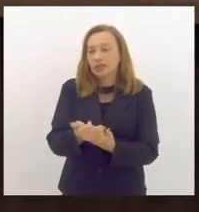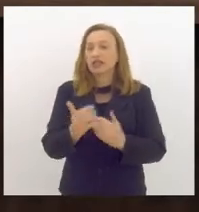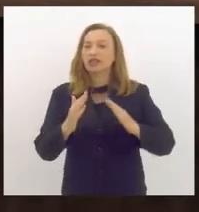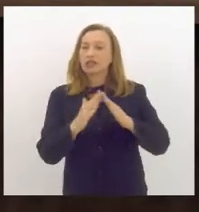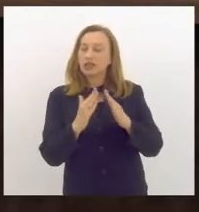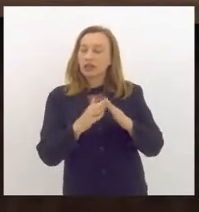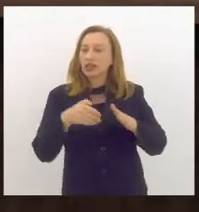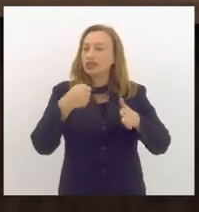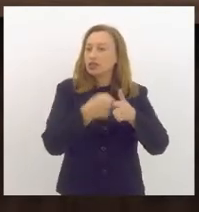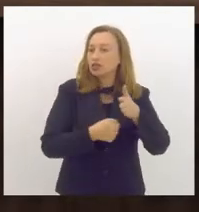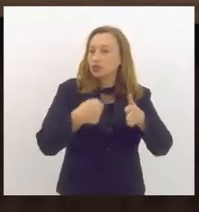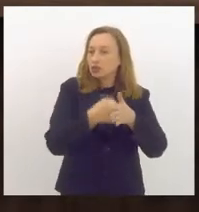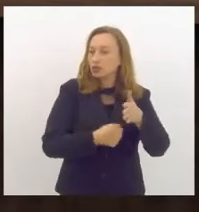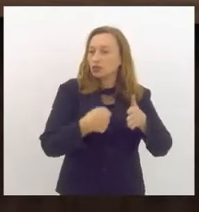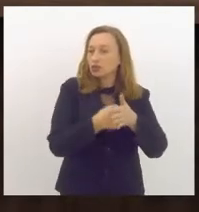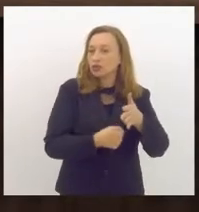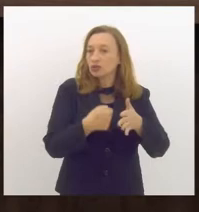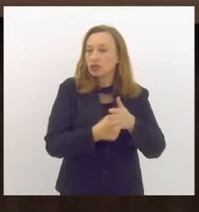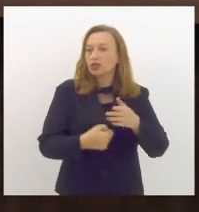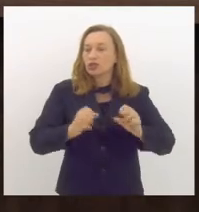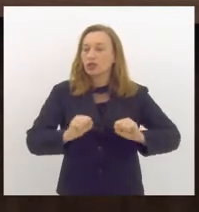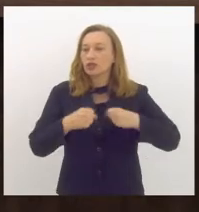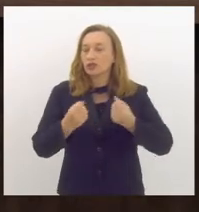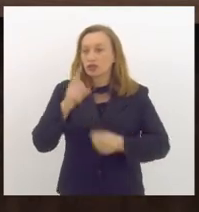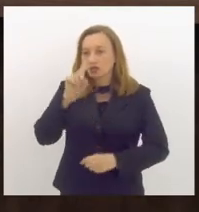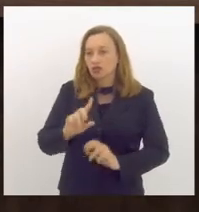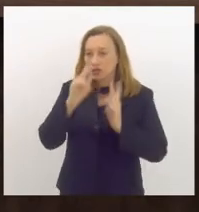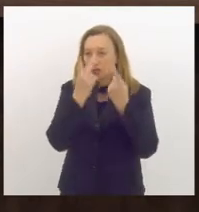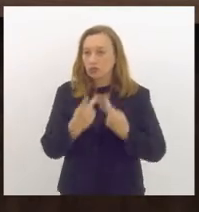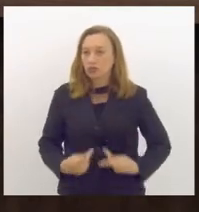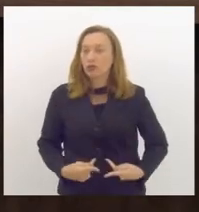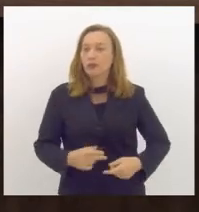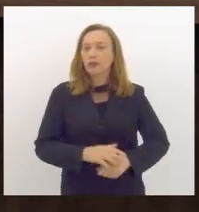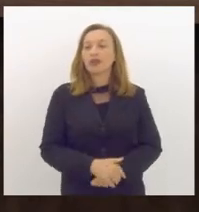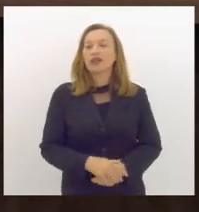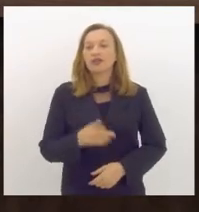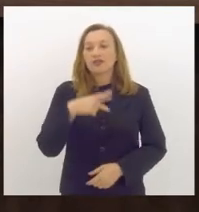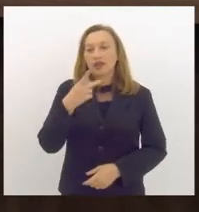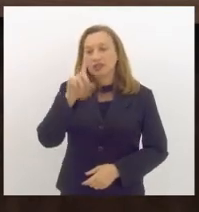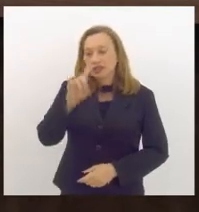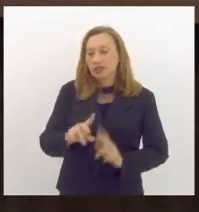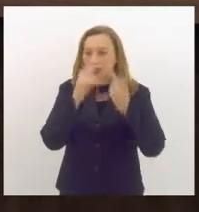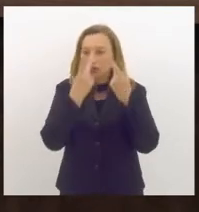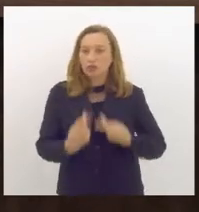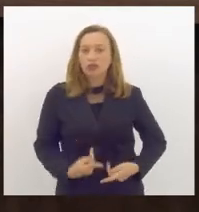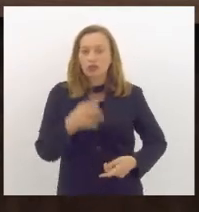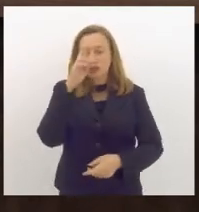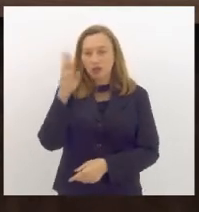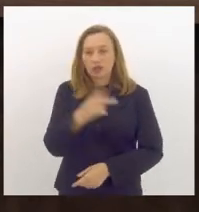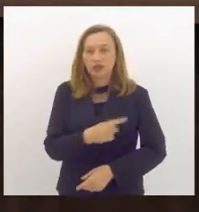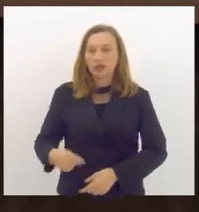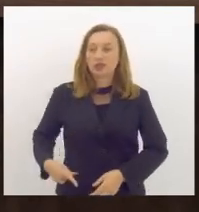luta em defesa dos direitos humanos. E, falando em direitos humanos, senhor presidente, só